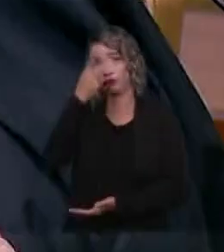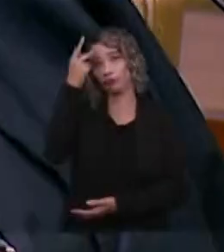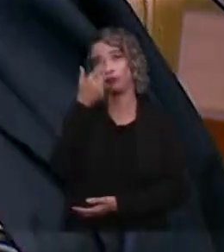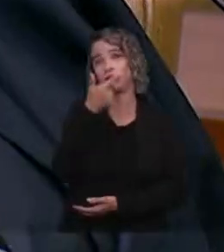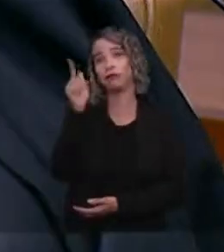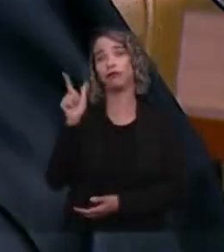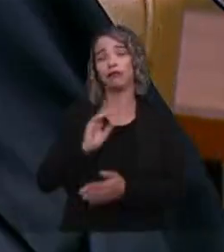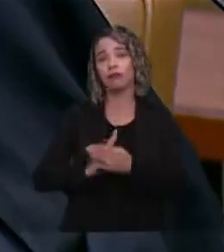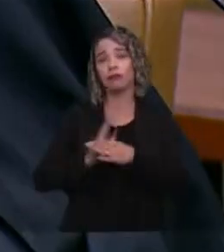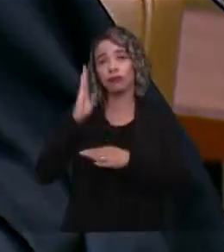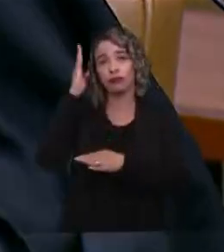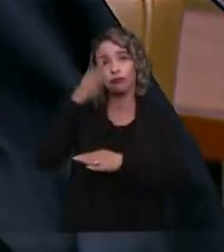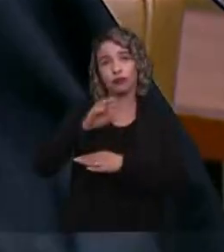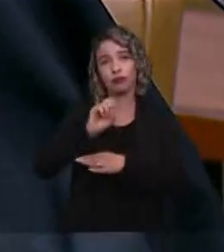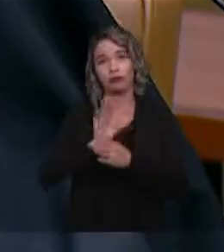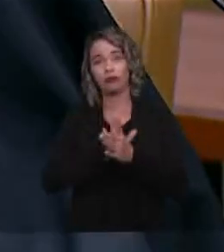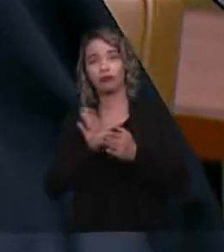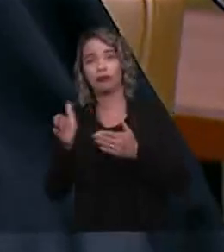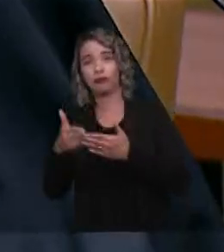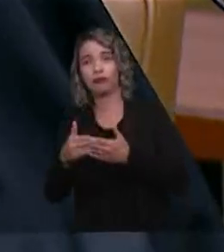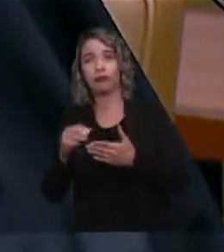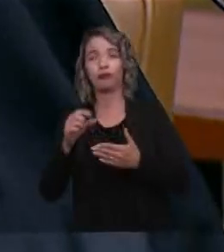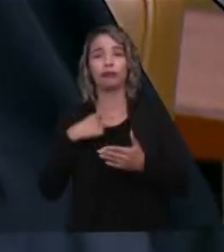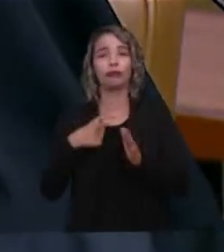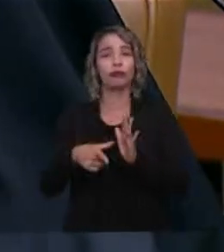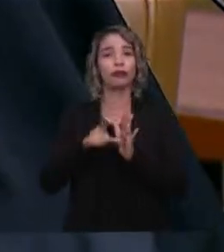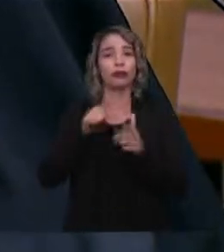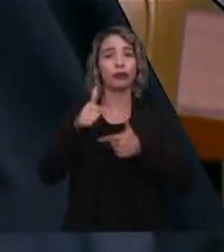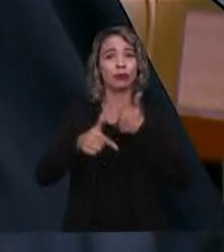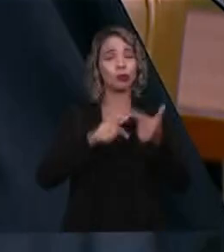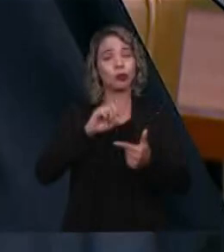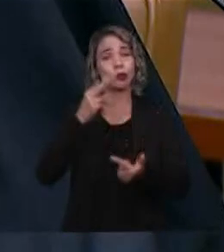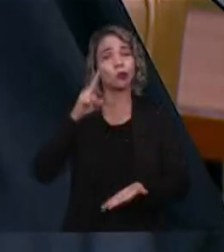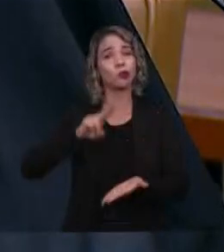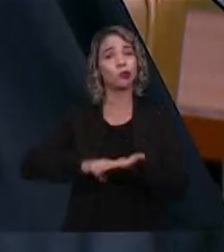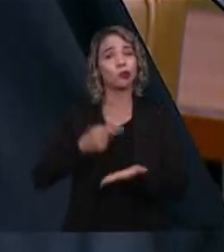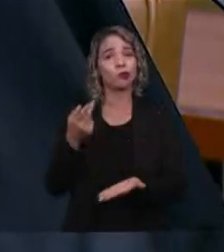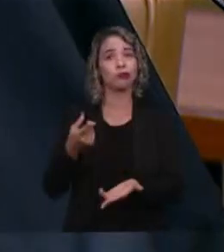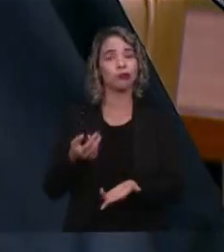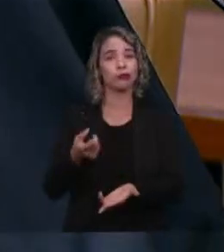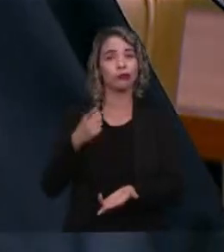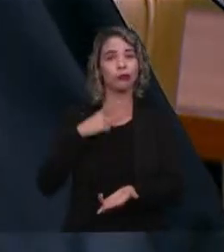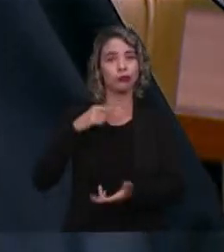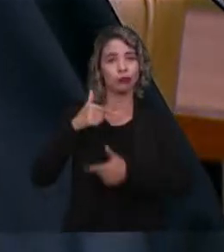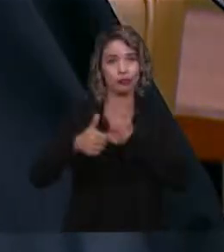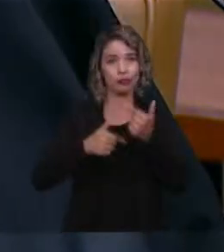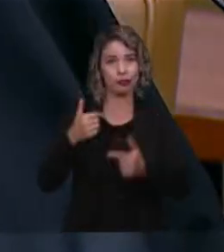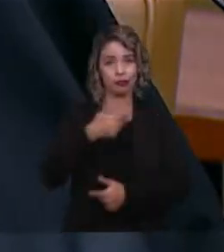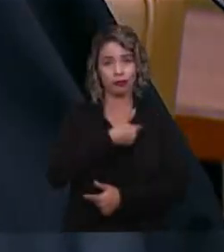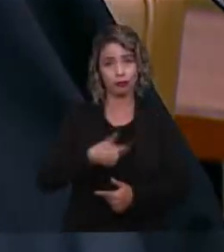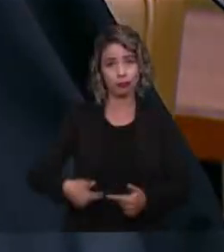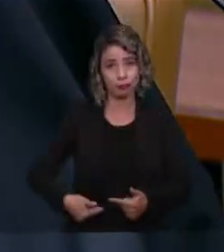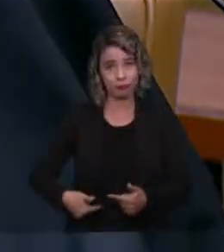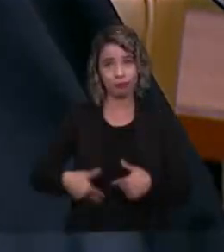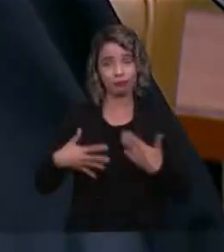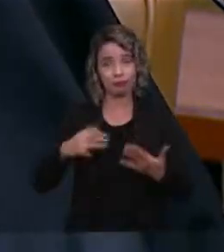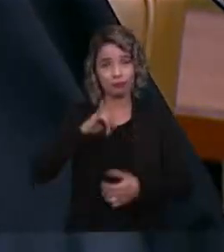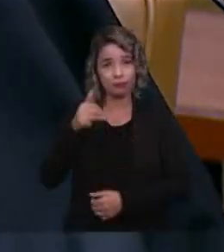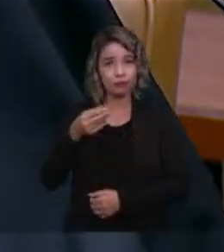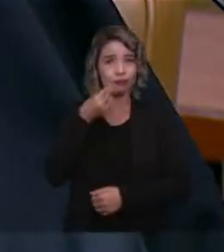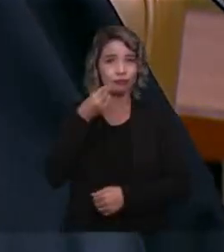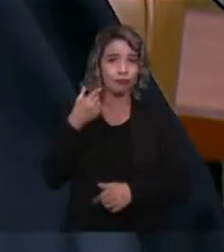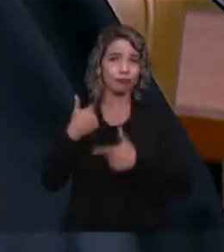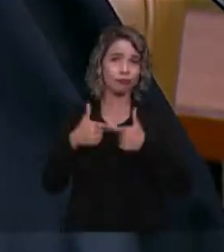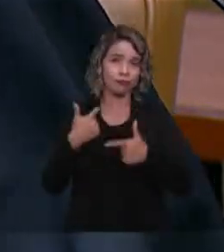ainda que fora da função ou antes de assumi-la, mas em razão dela, vantagem indevida ou aceitar a promessa de tal vantagem.